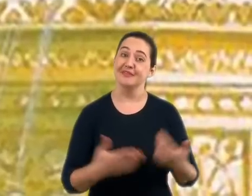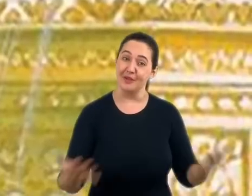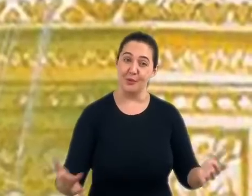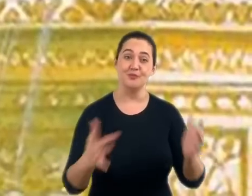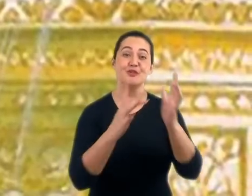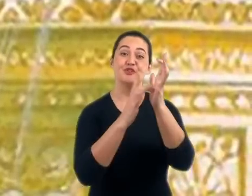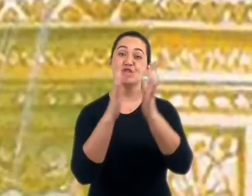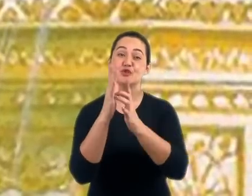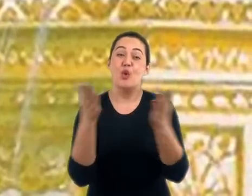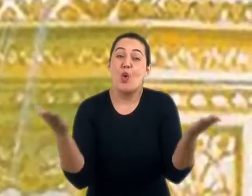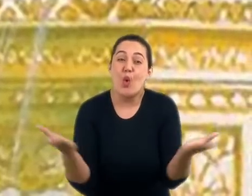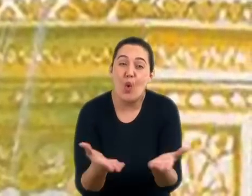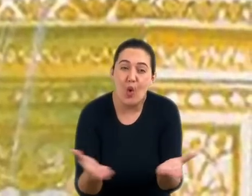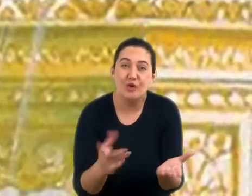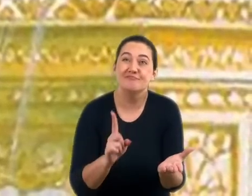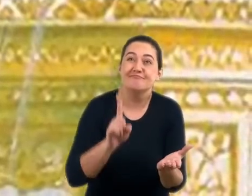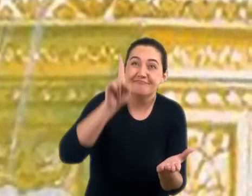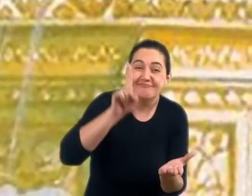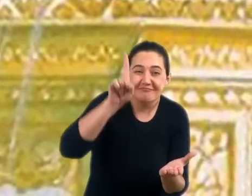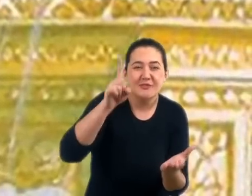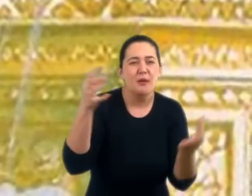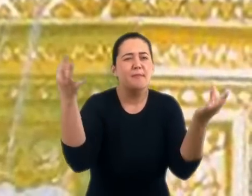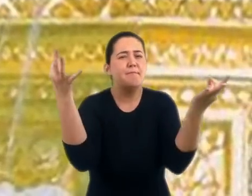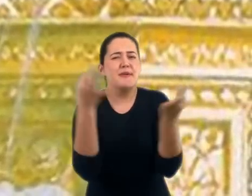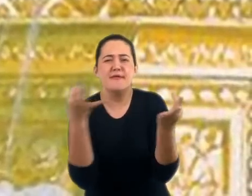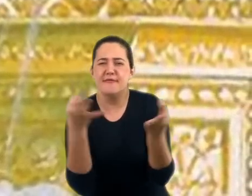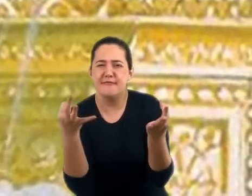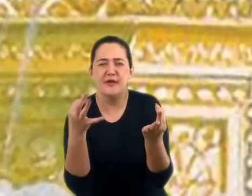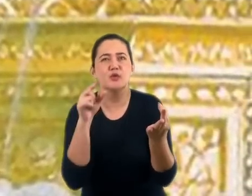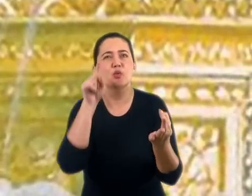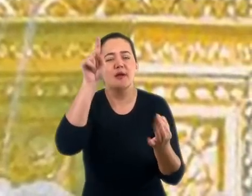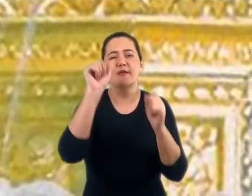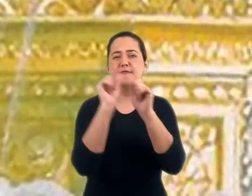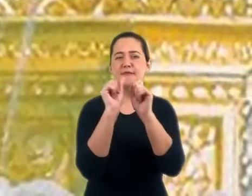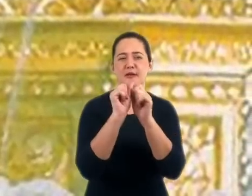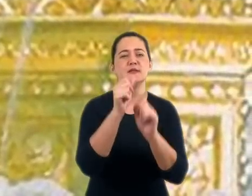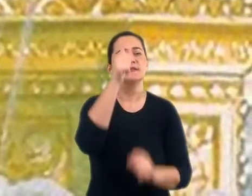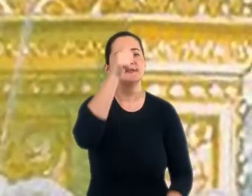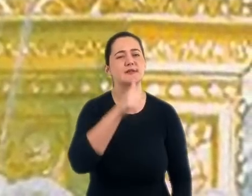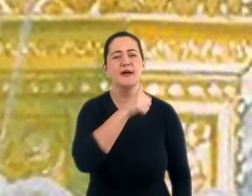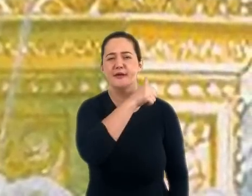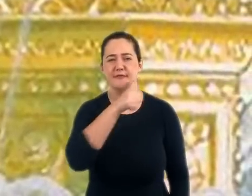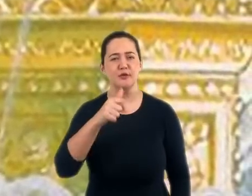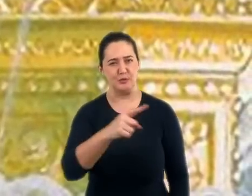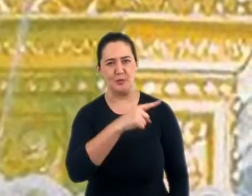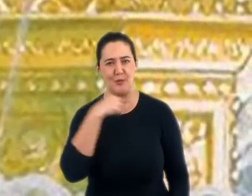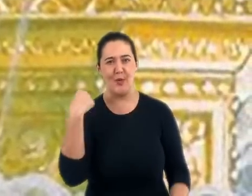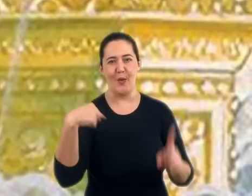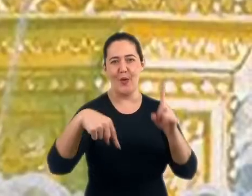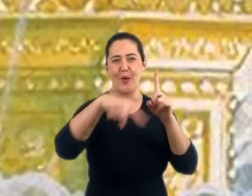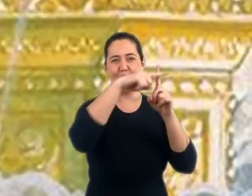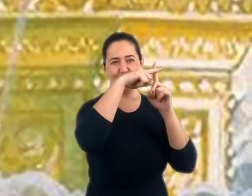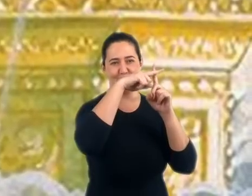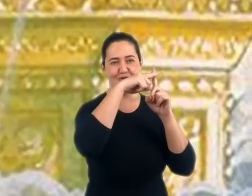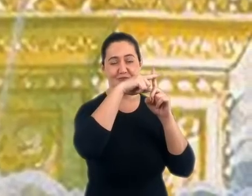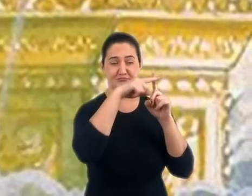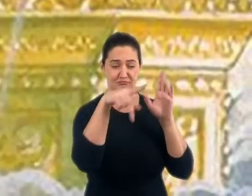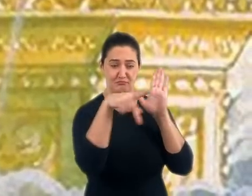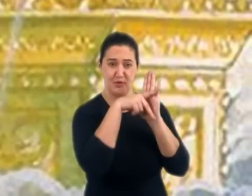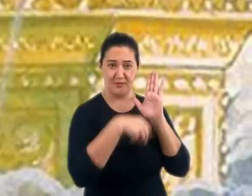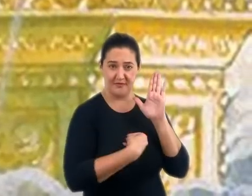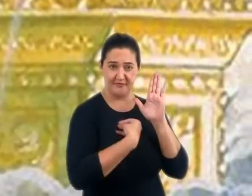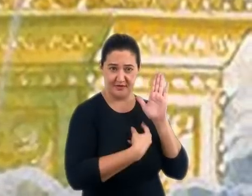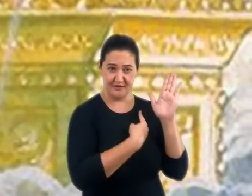Jesus é hoje aquele sacerdote perfeito que executou o sacrifício final quando deu a sua própria vida